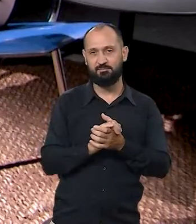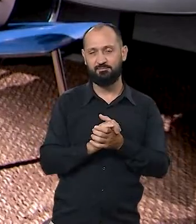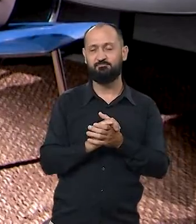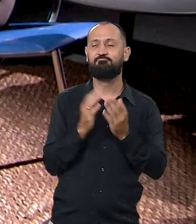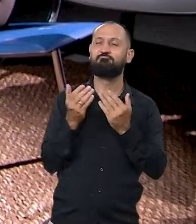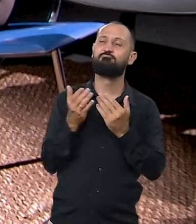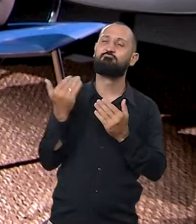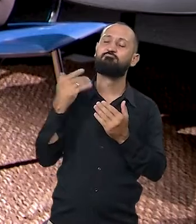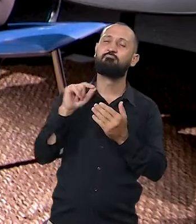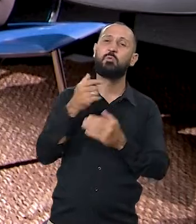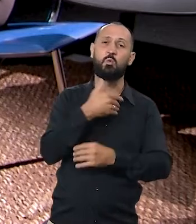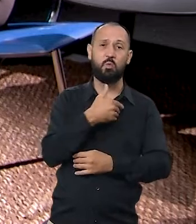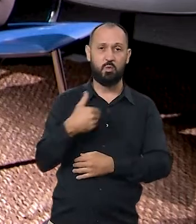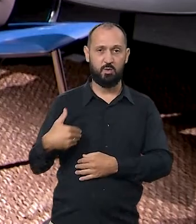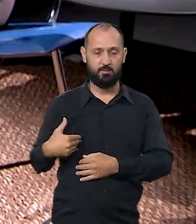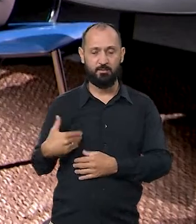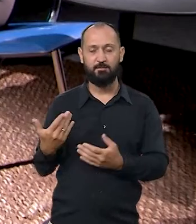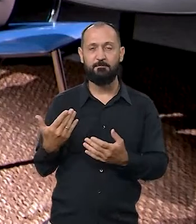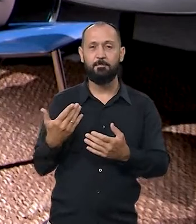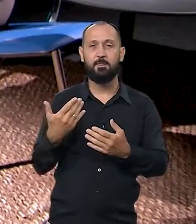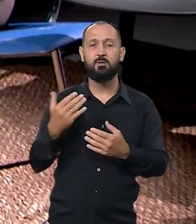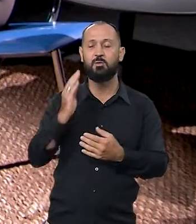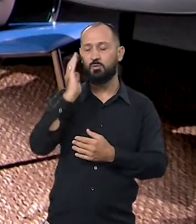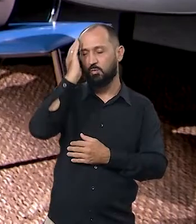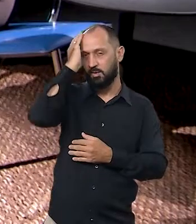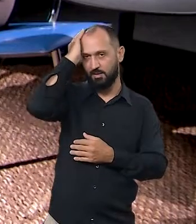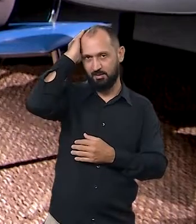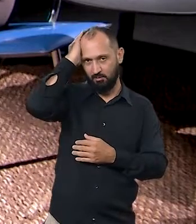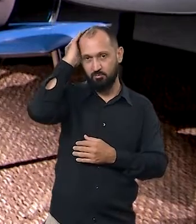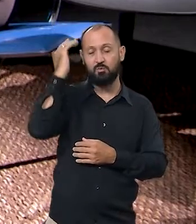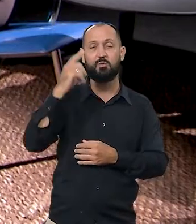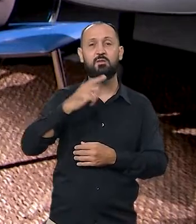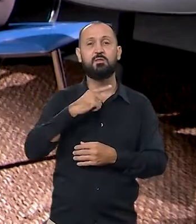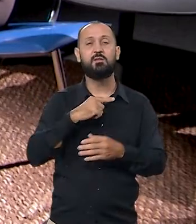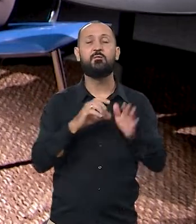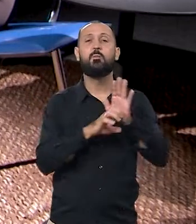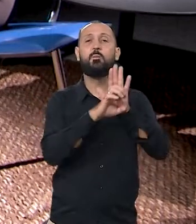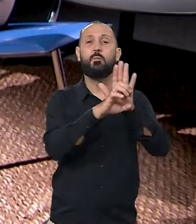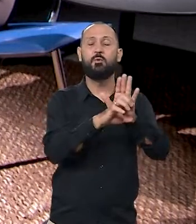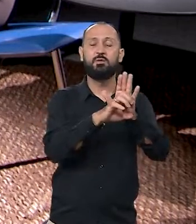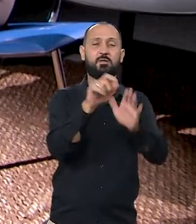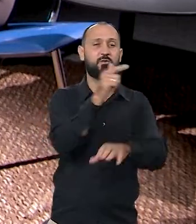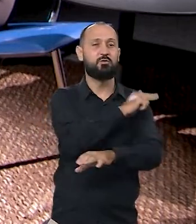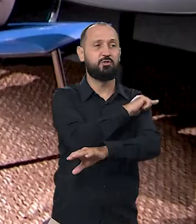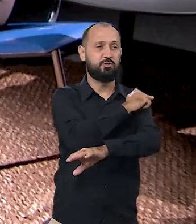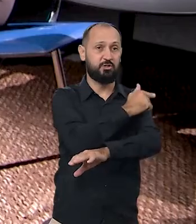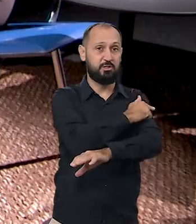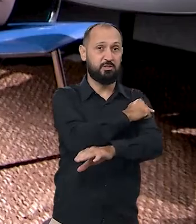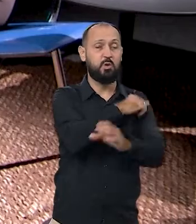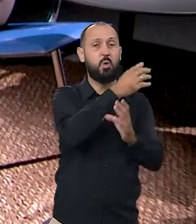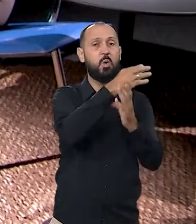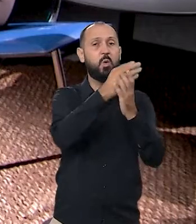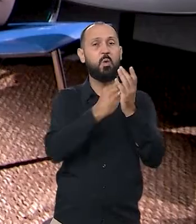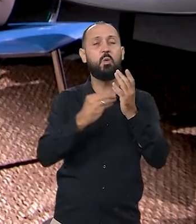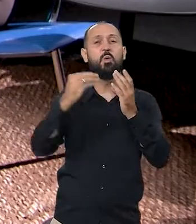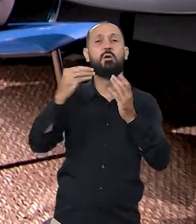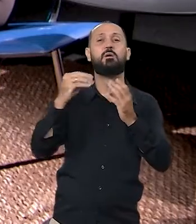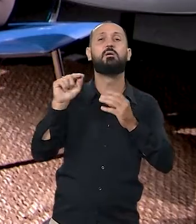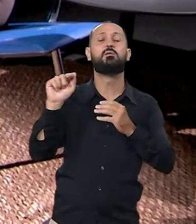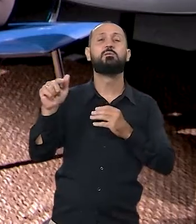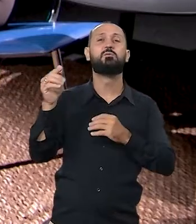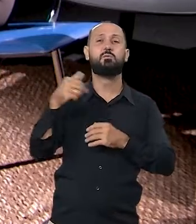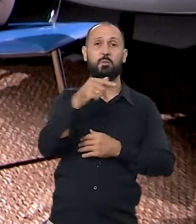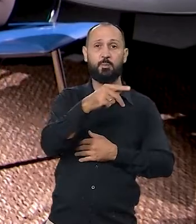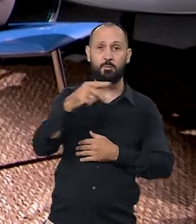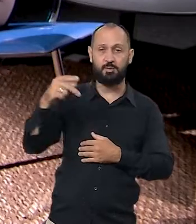notícias negativas, que a gente diz assim. E nessa mesma época, o governo do Reinaldo Azambuja teve o modelo de gestão